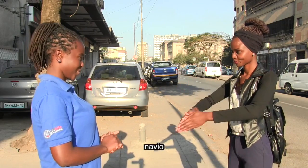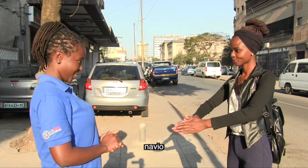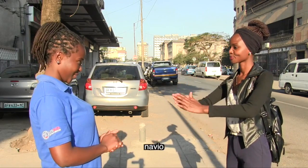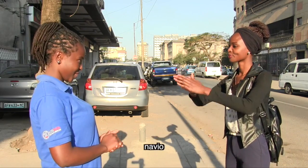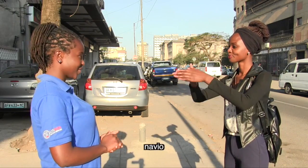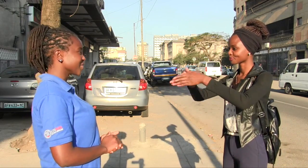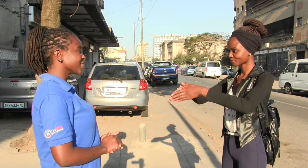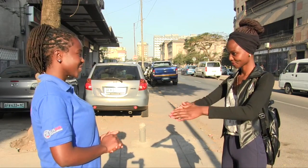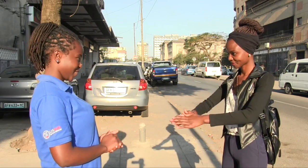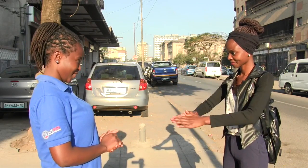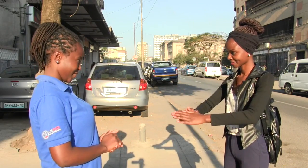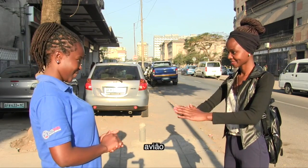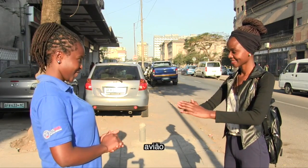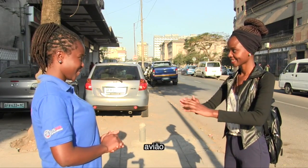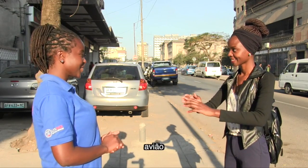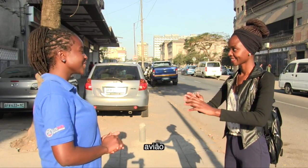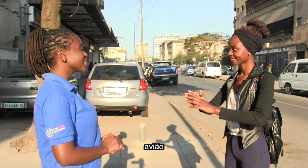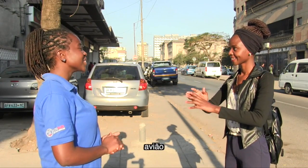navio,